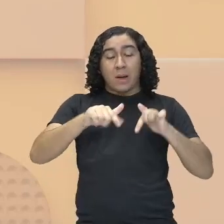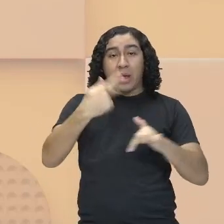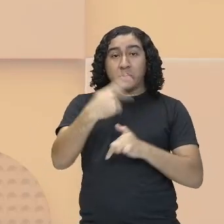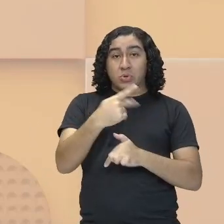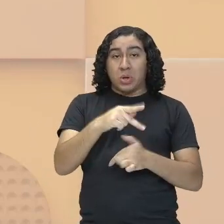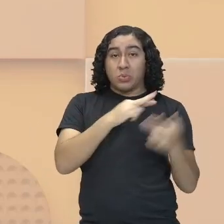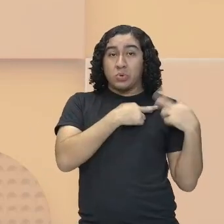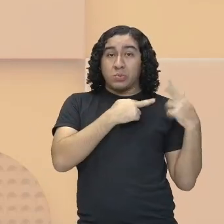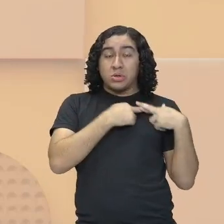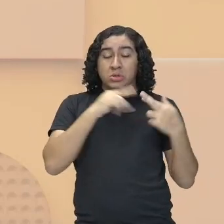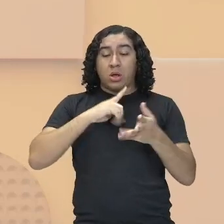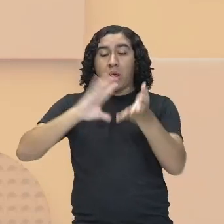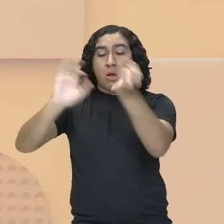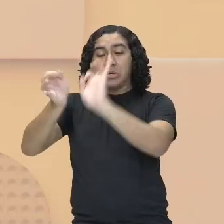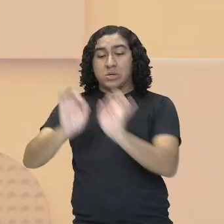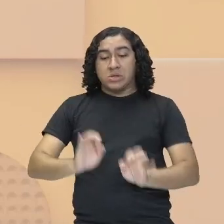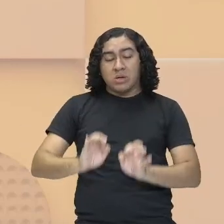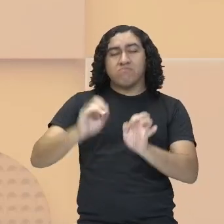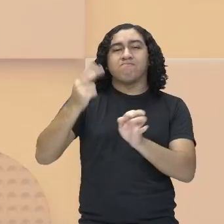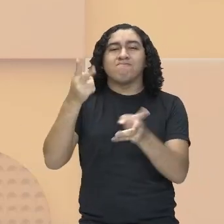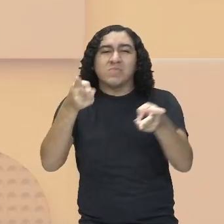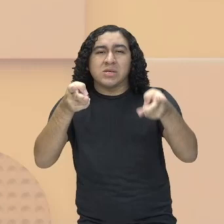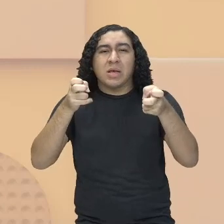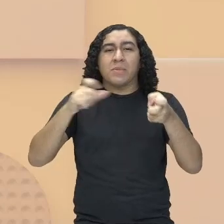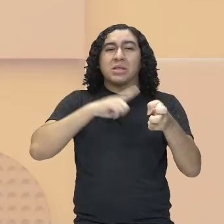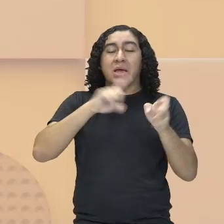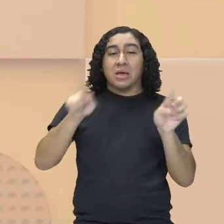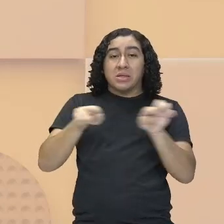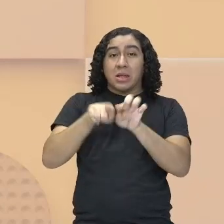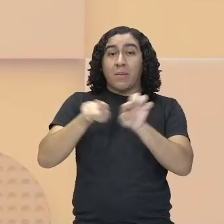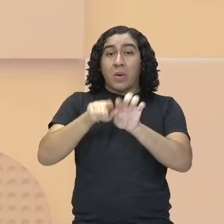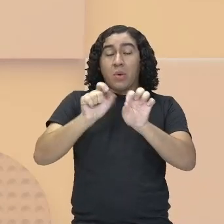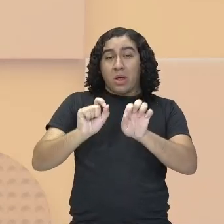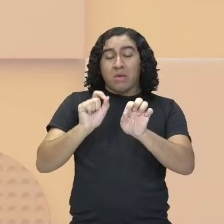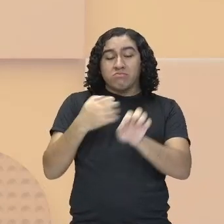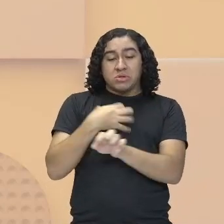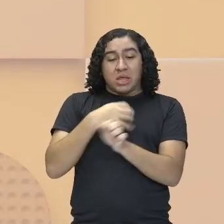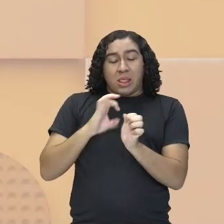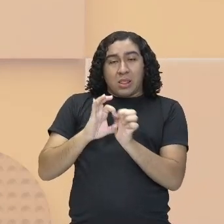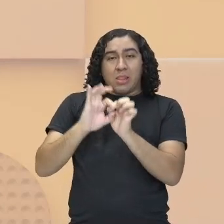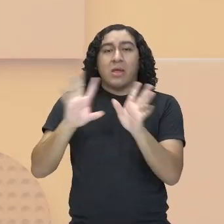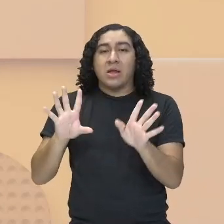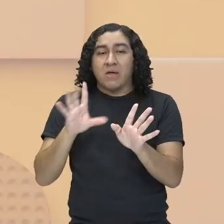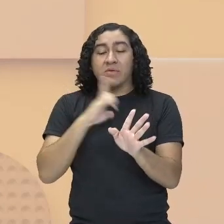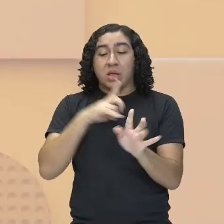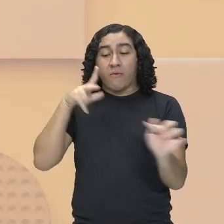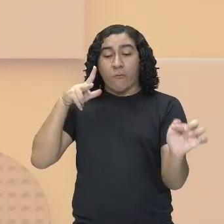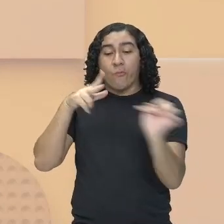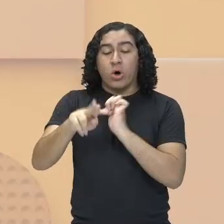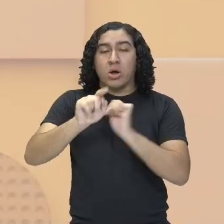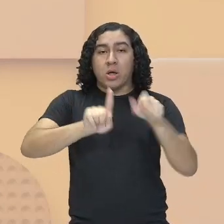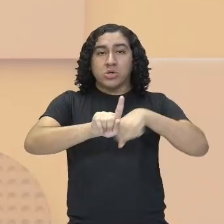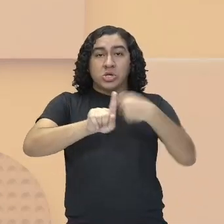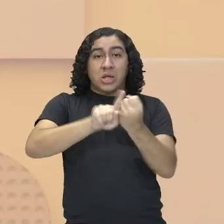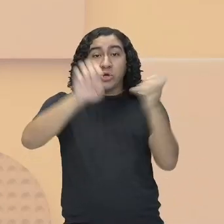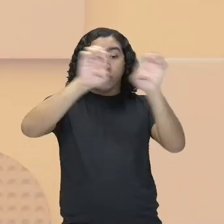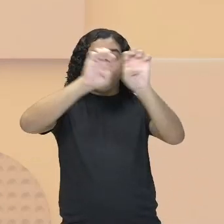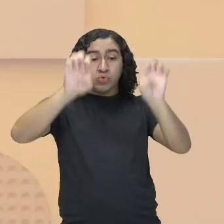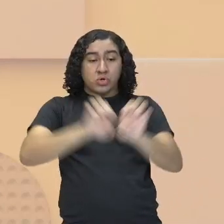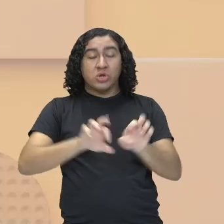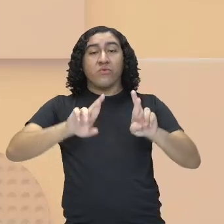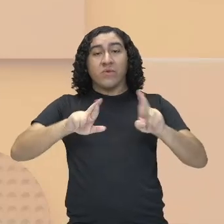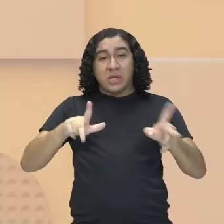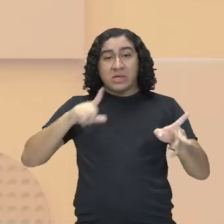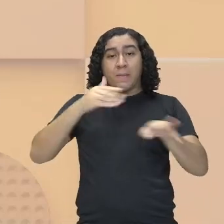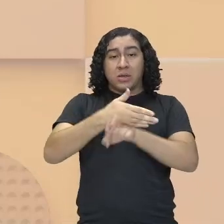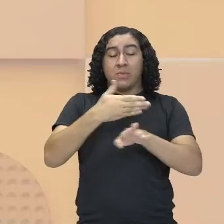se organizar, vão observar ali que pode haver ali uma abertura para quebrar essa sociedade em que eles estavam inseridos,